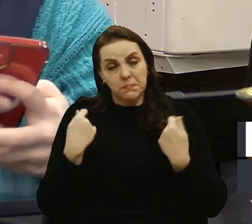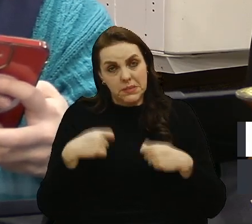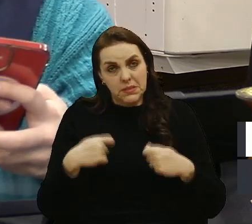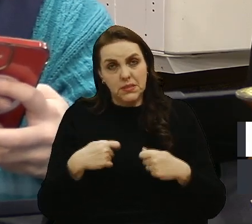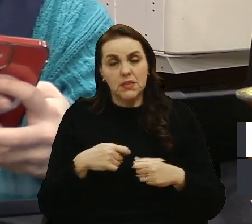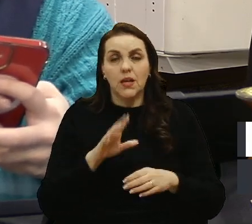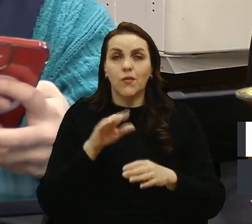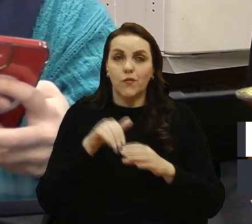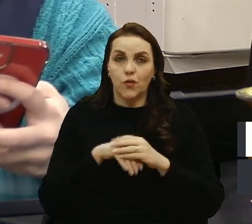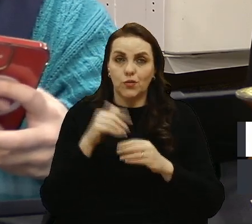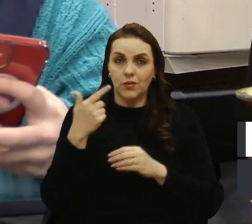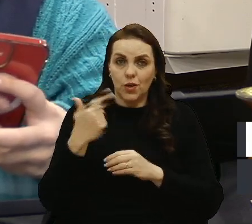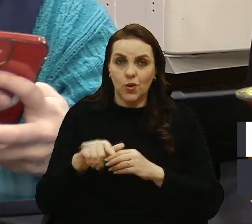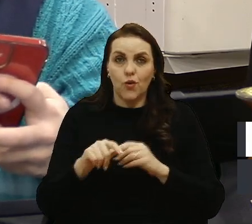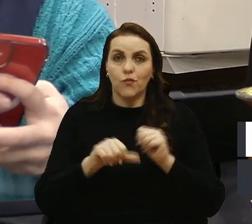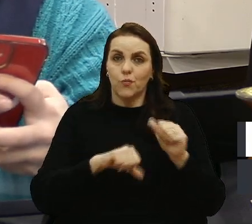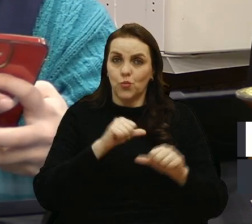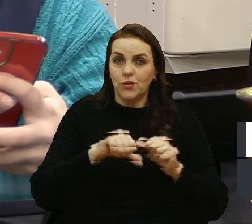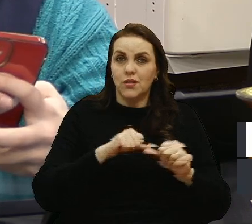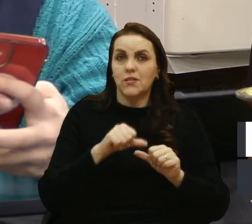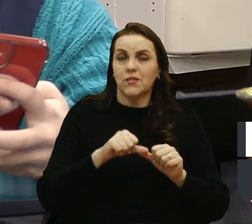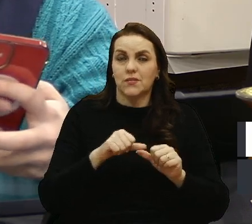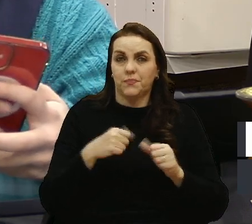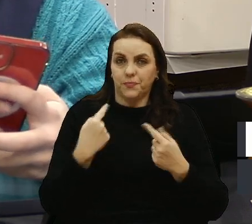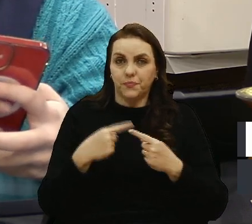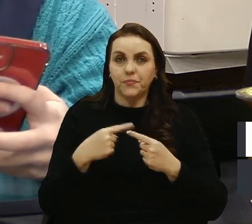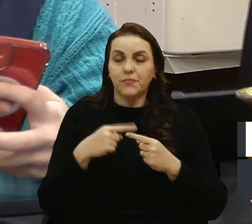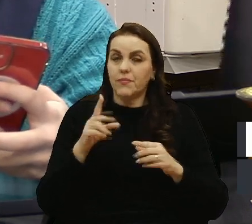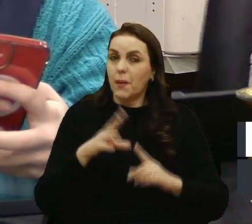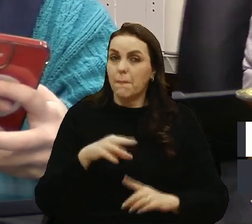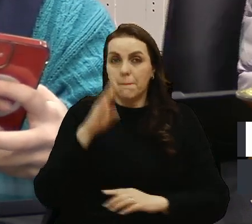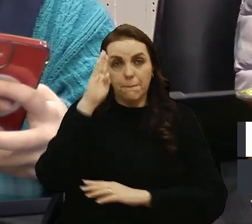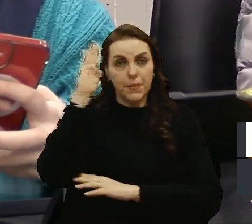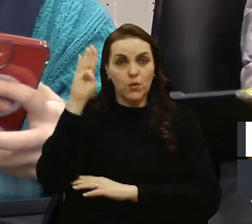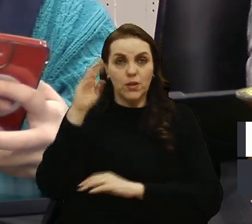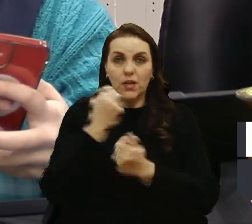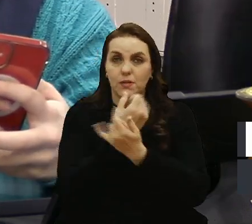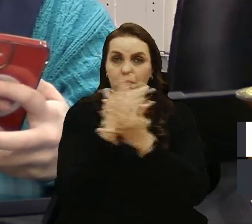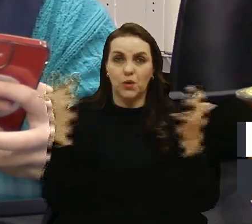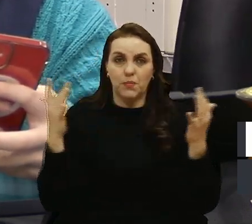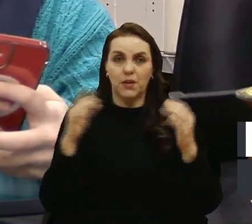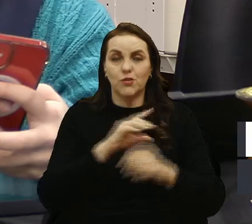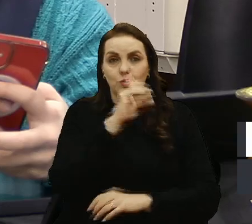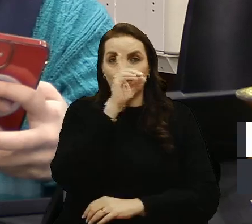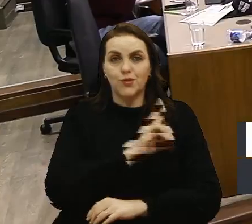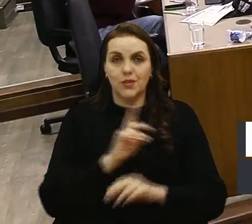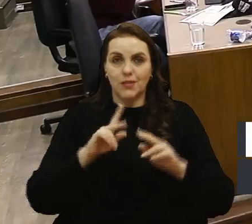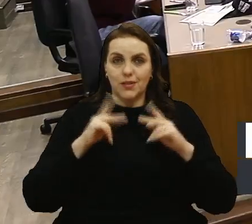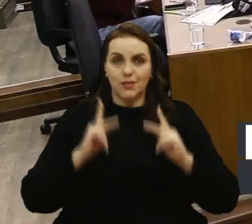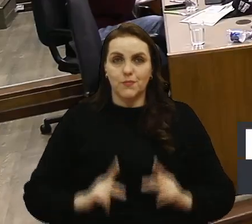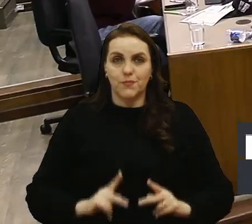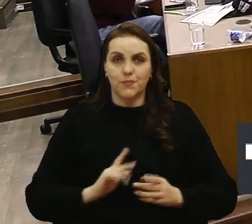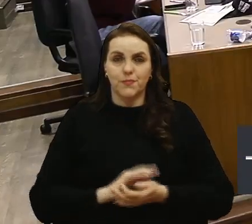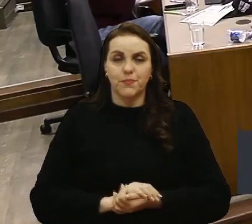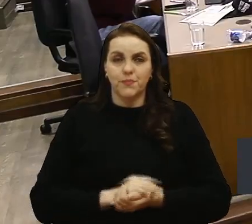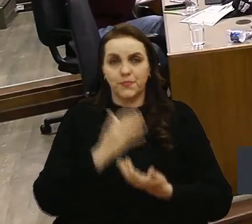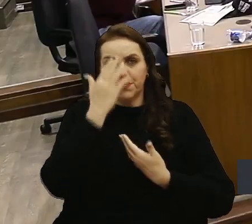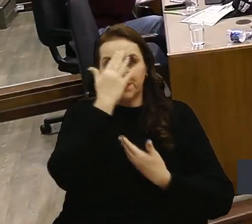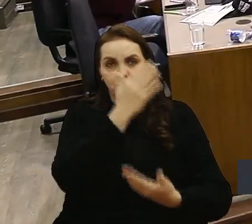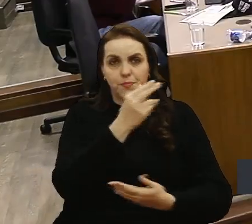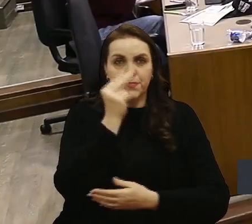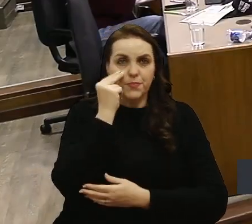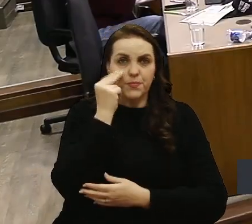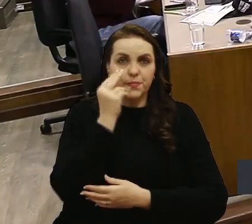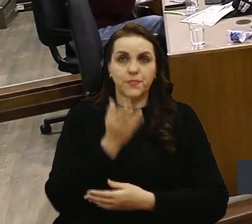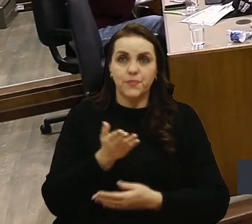novamente as alterações, porque a prioridade é o meio ambiente e a dignidade das pessoas. Muito obrigado. Obrigado, vereador Libardi. Vereador Aronei, uns 30